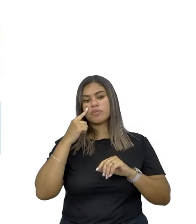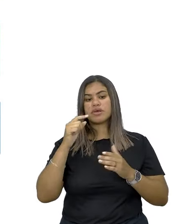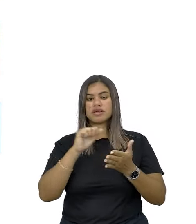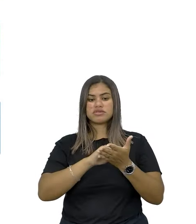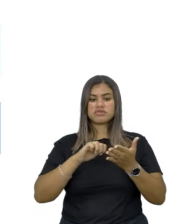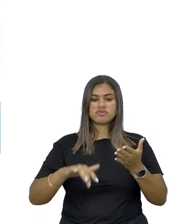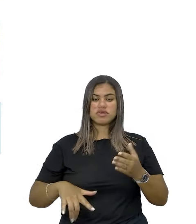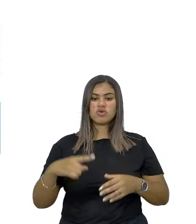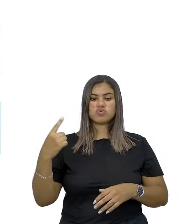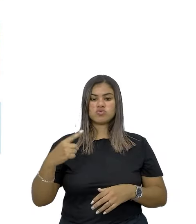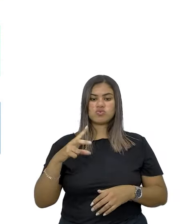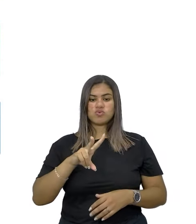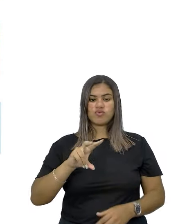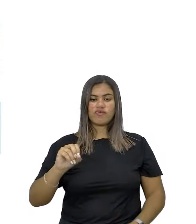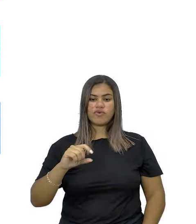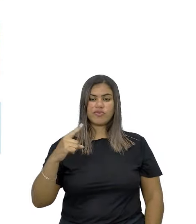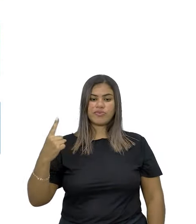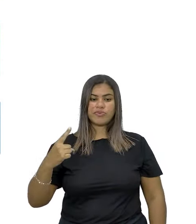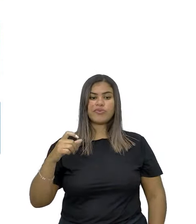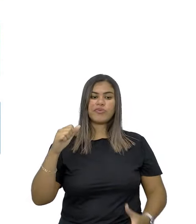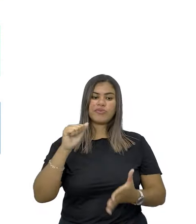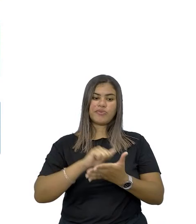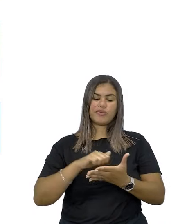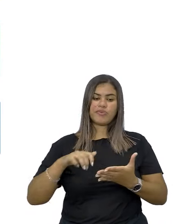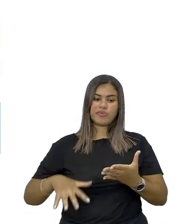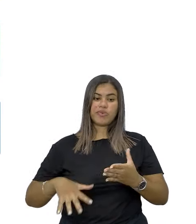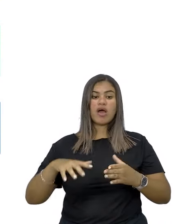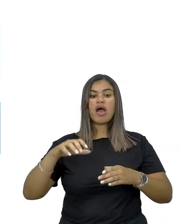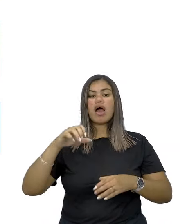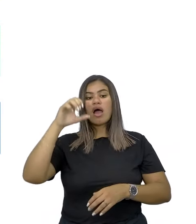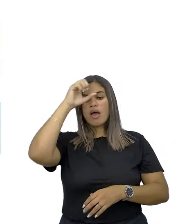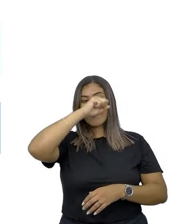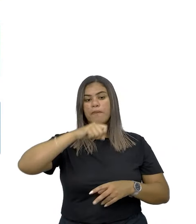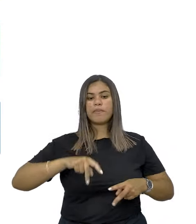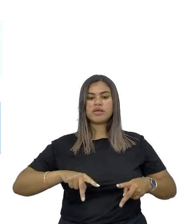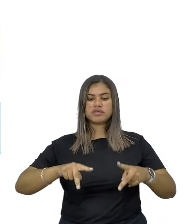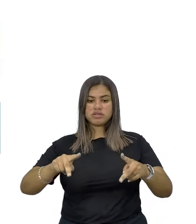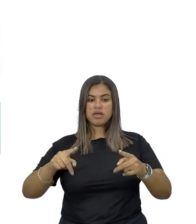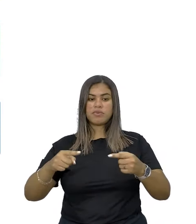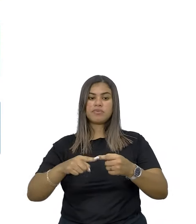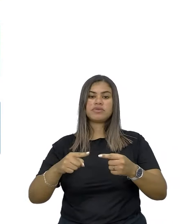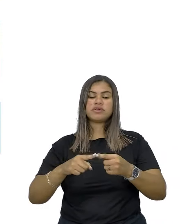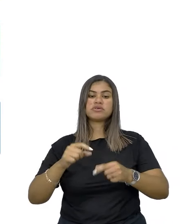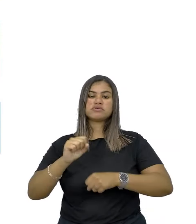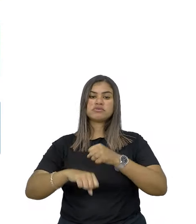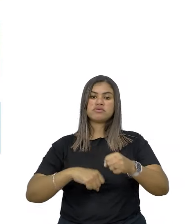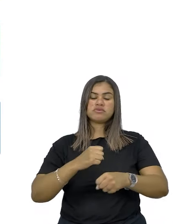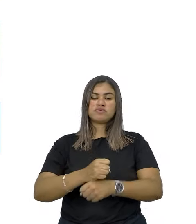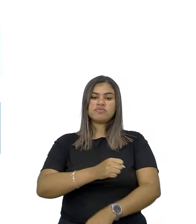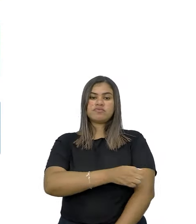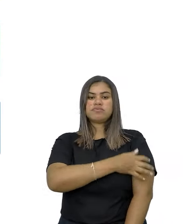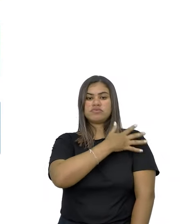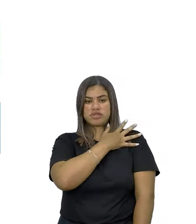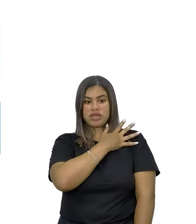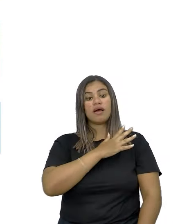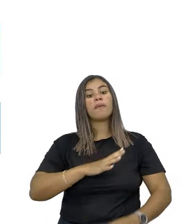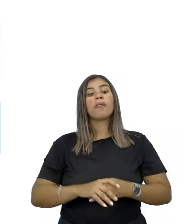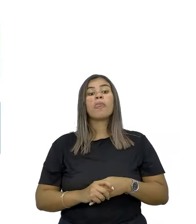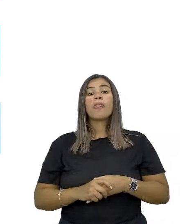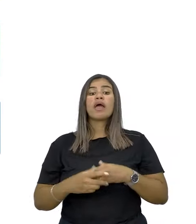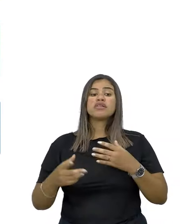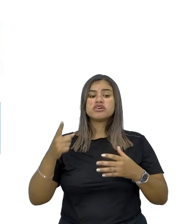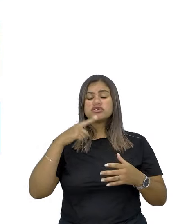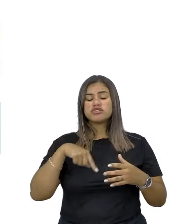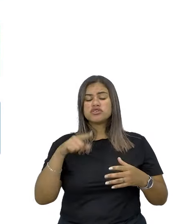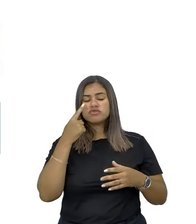atividade 1, do volume 1 do material Aprender Sempre, à luz da formação de etapa e série. Então, a gente vai revisitar esse material, vai observar